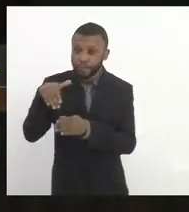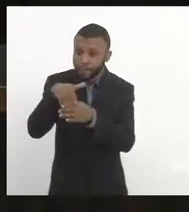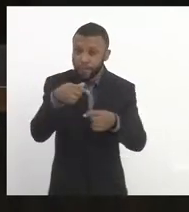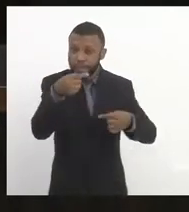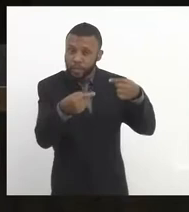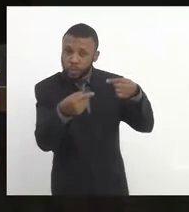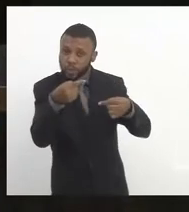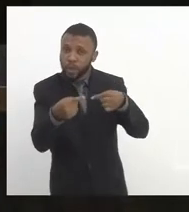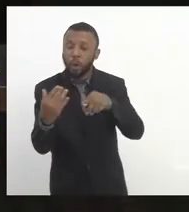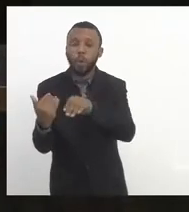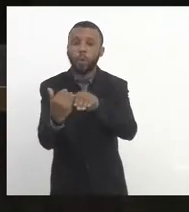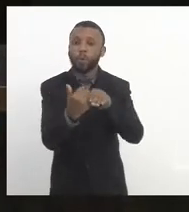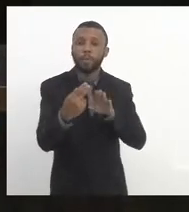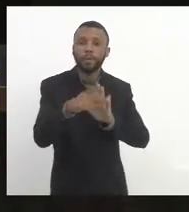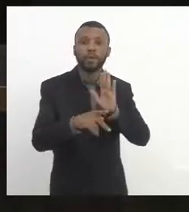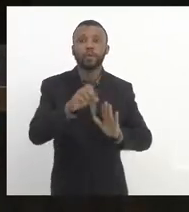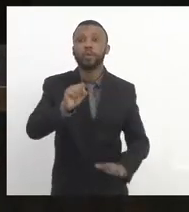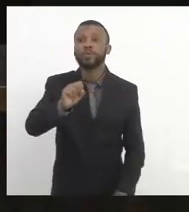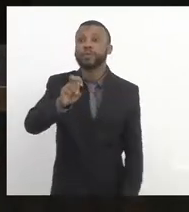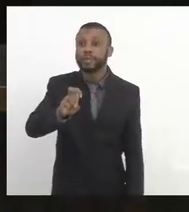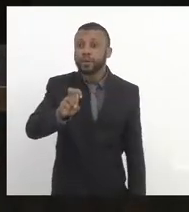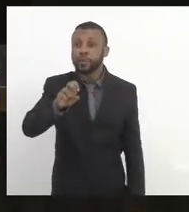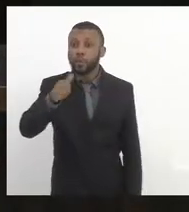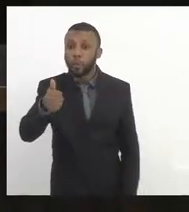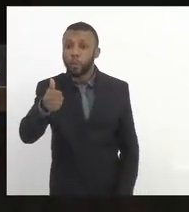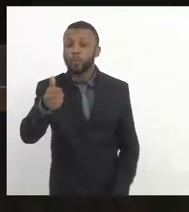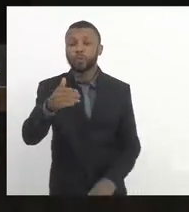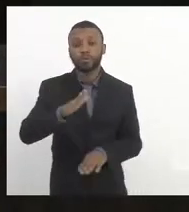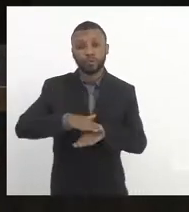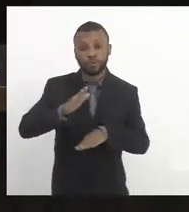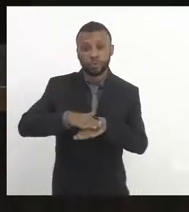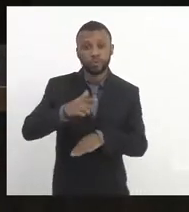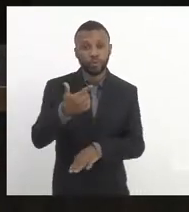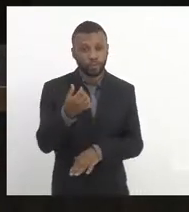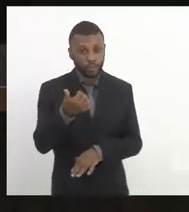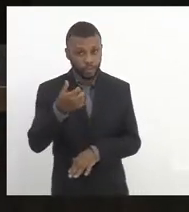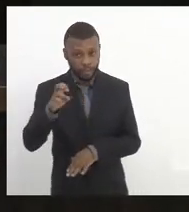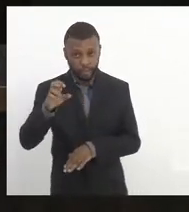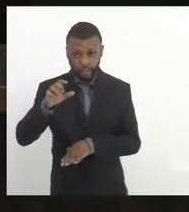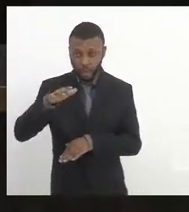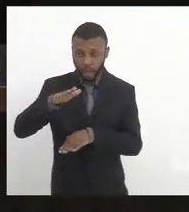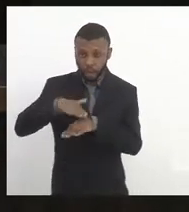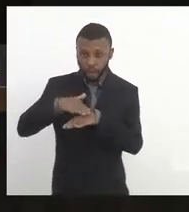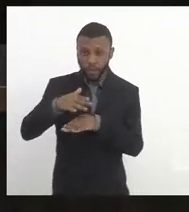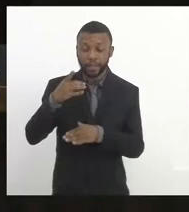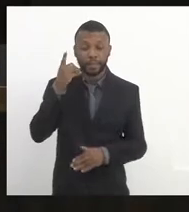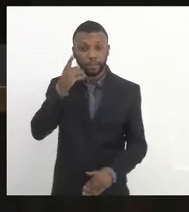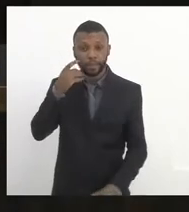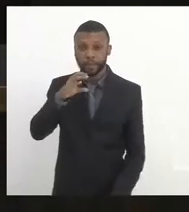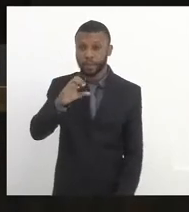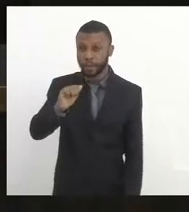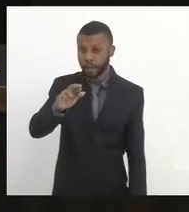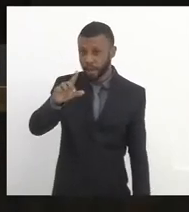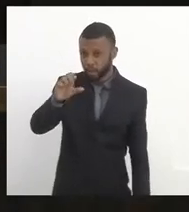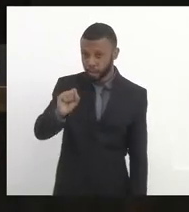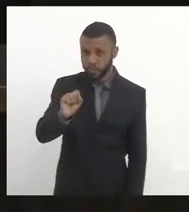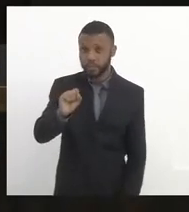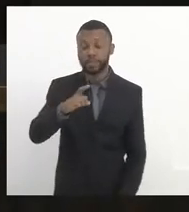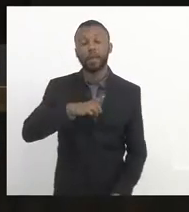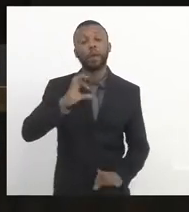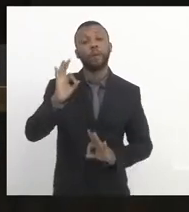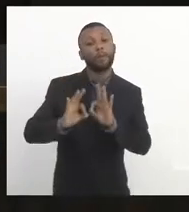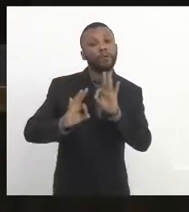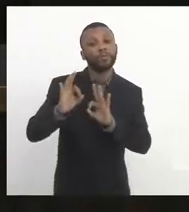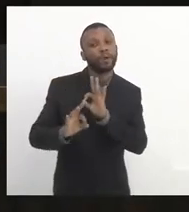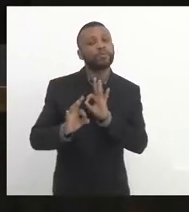única, projeto de lei 851 de 2015, de autoria do deputado Carlos Mink, que dispõe sobre a criação do programa de reaproveitamento de óleos